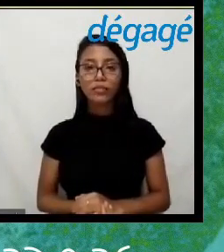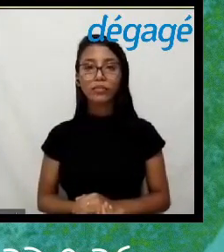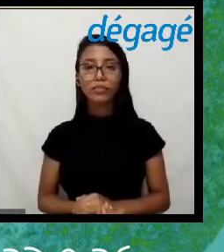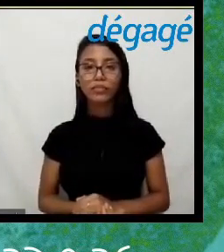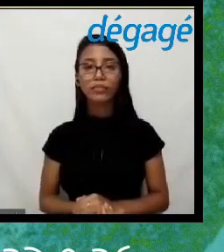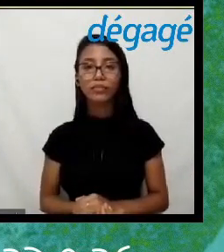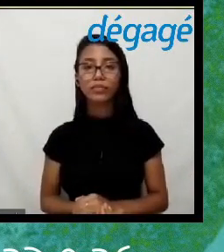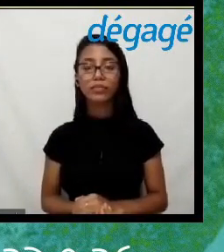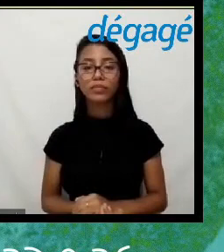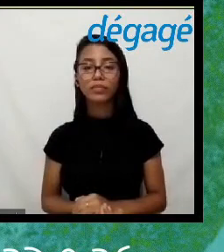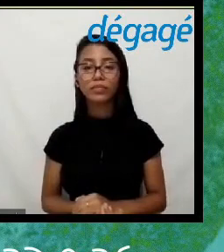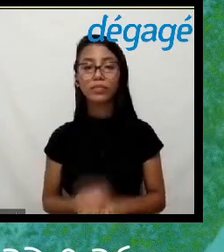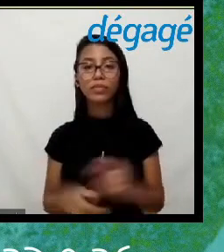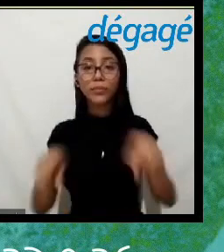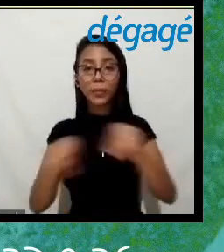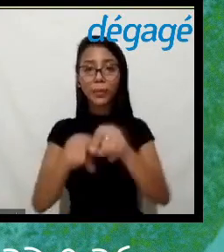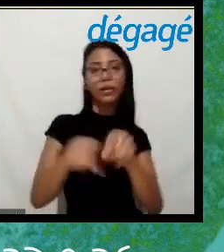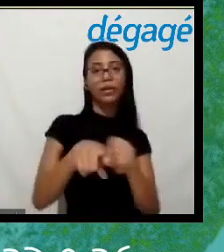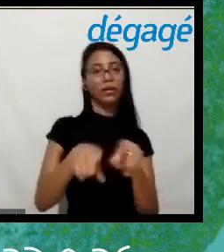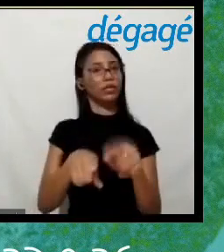disso, também,